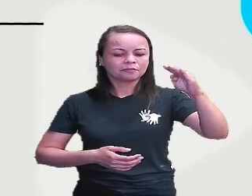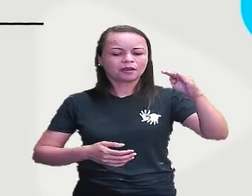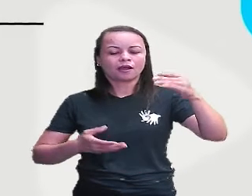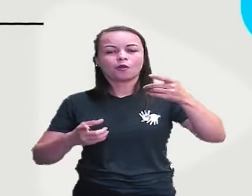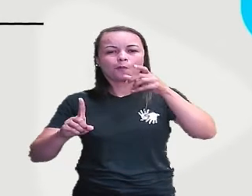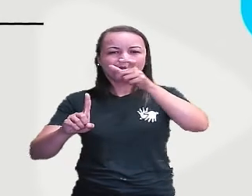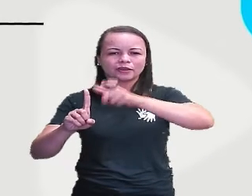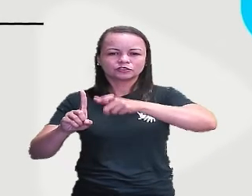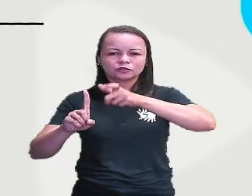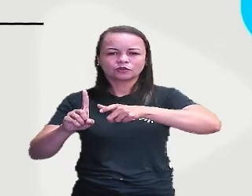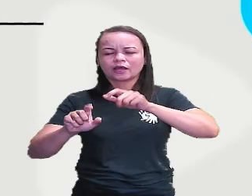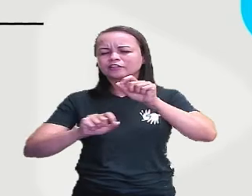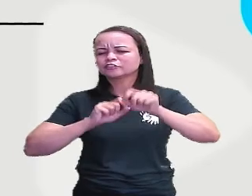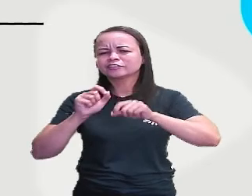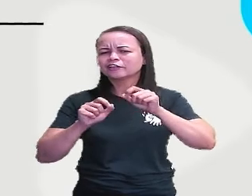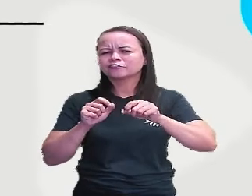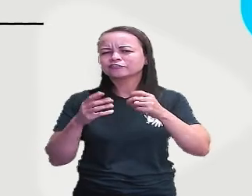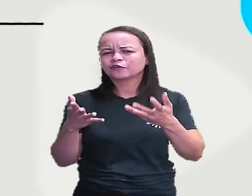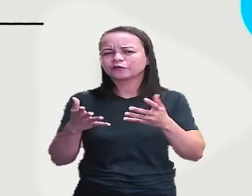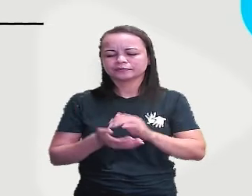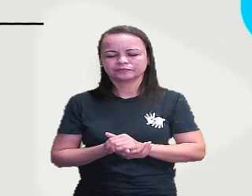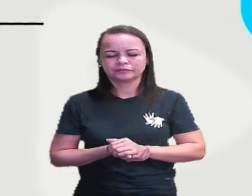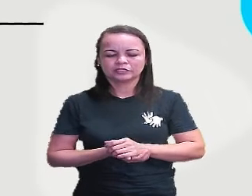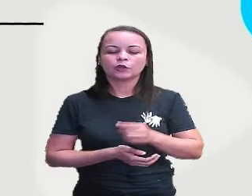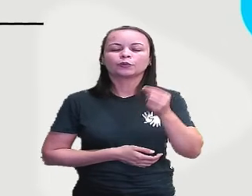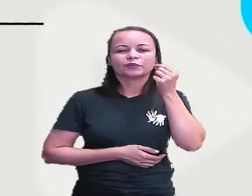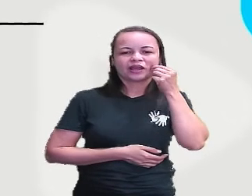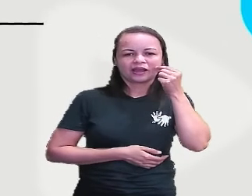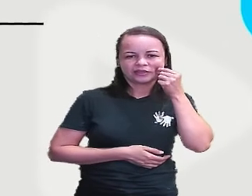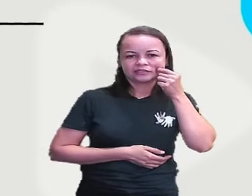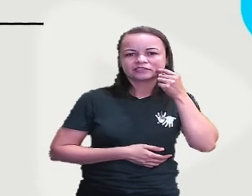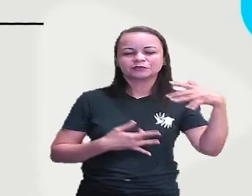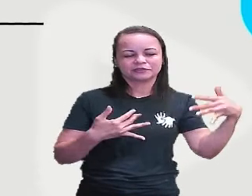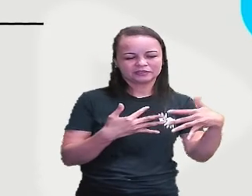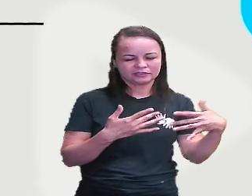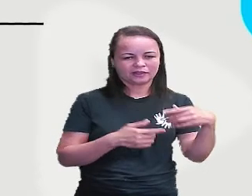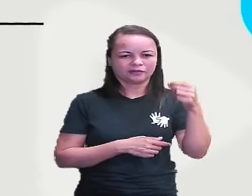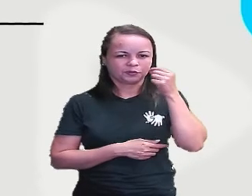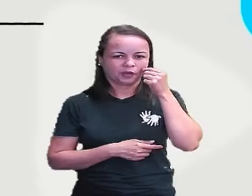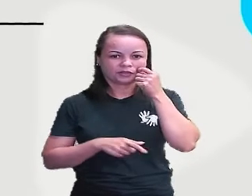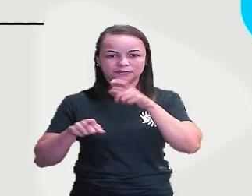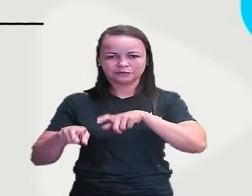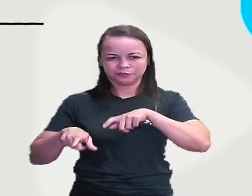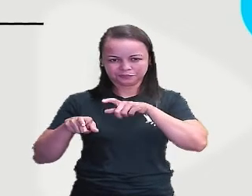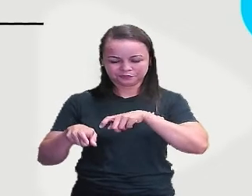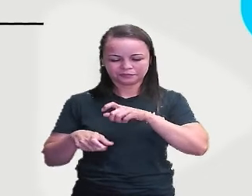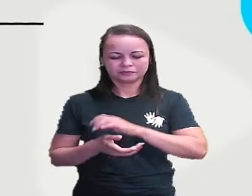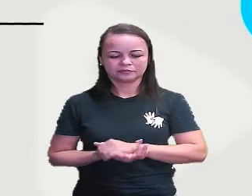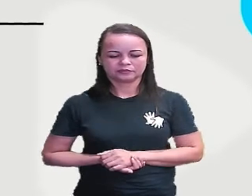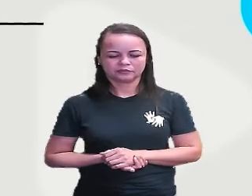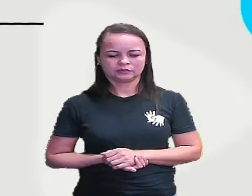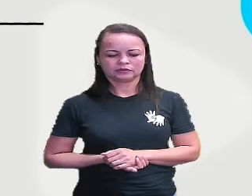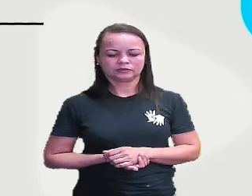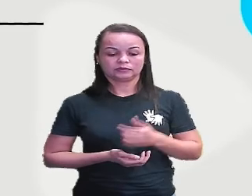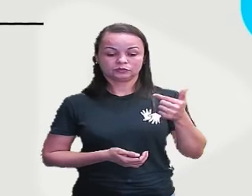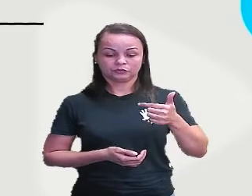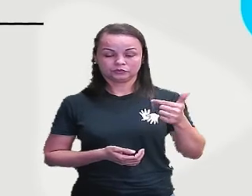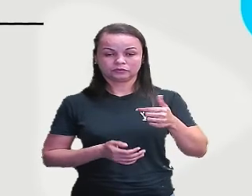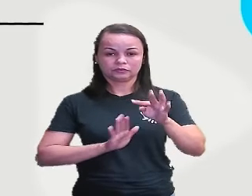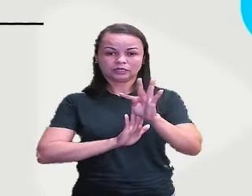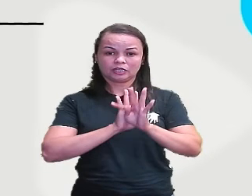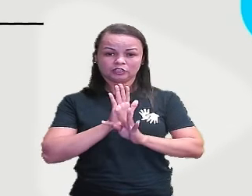leu? Justamente o ratinho da cidade e o ratinho do campo. E segundo o texto, por que o ratinho da cidade